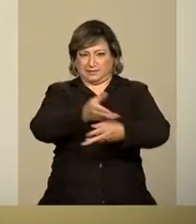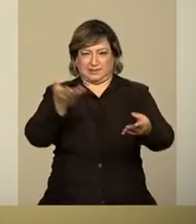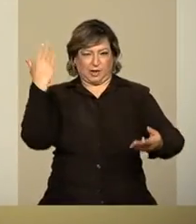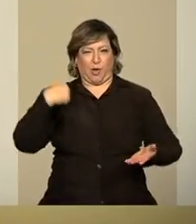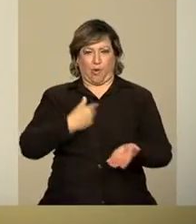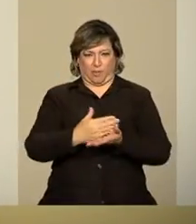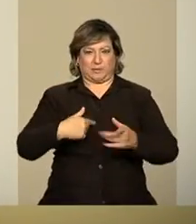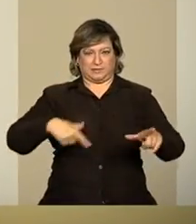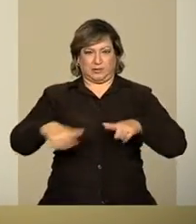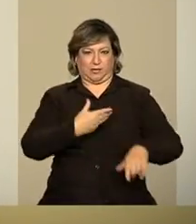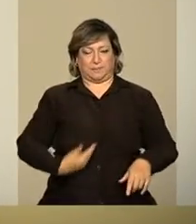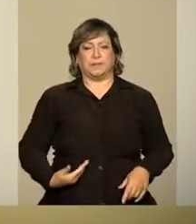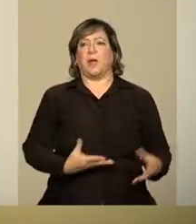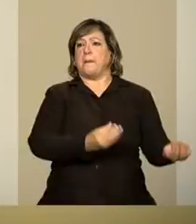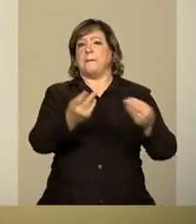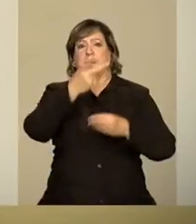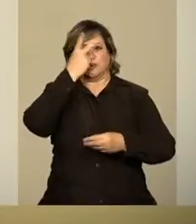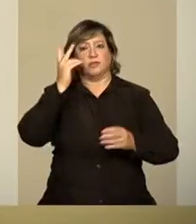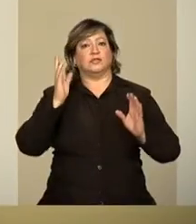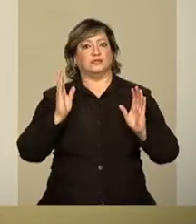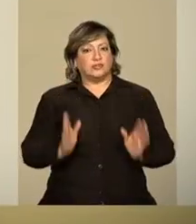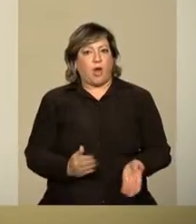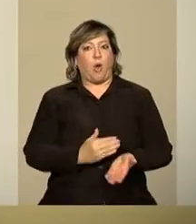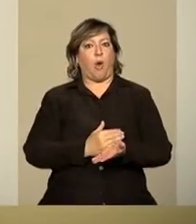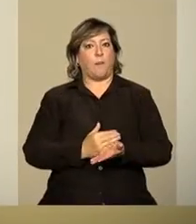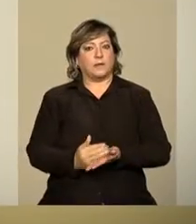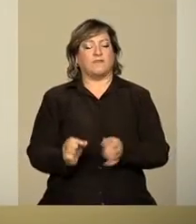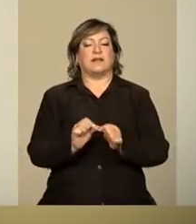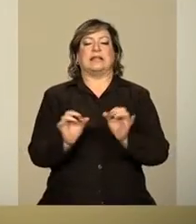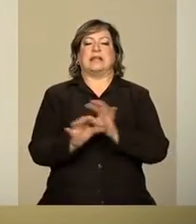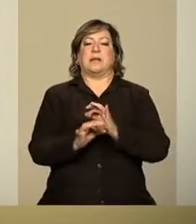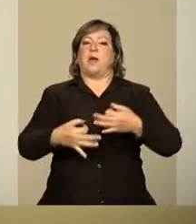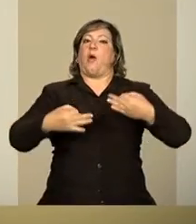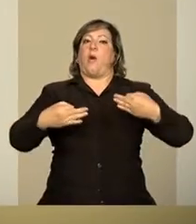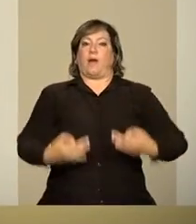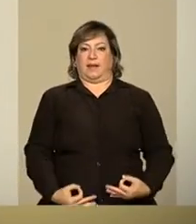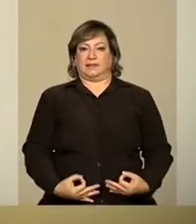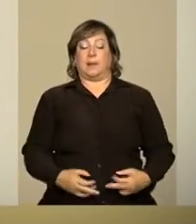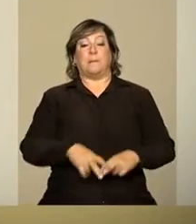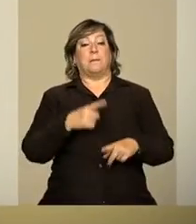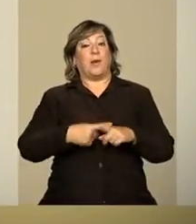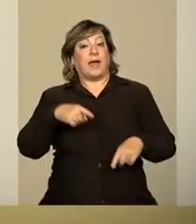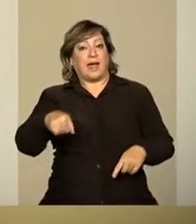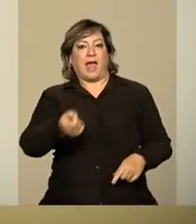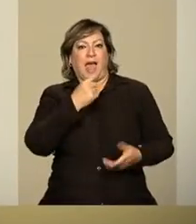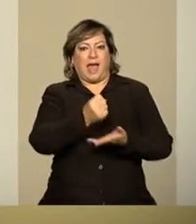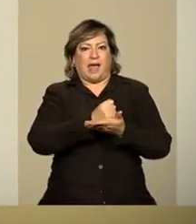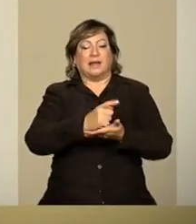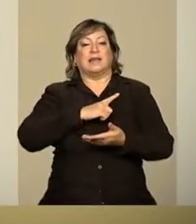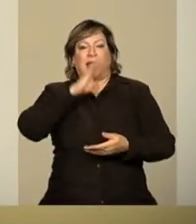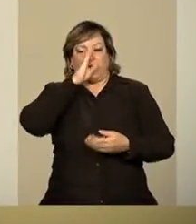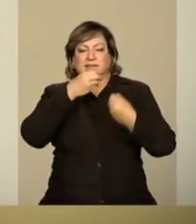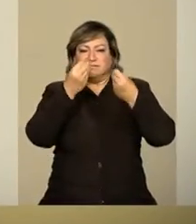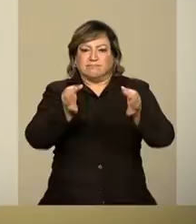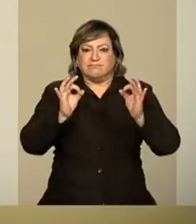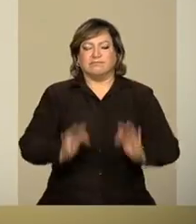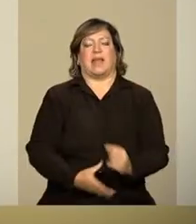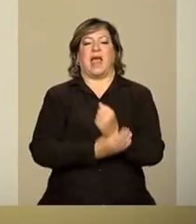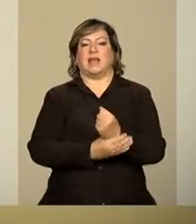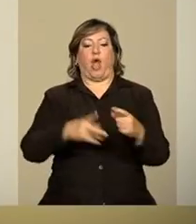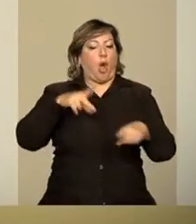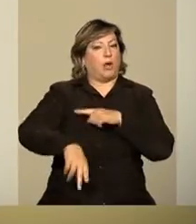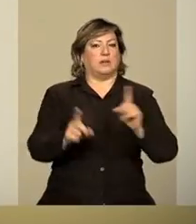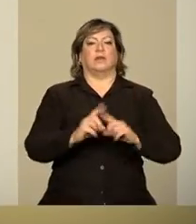governo muitas pessoas Luciano passaram a fazer o tratamento de forma correta porque o medicamento está lhe garantido não há